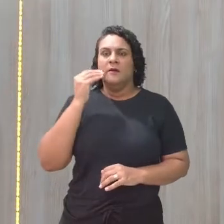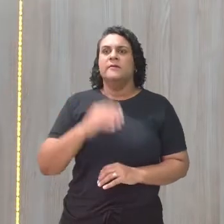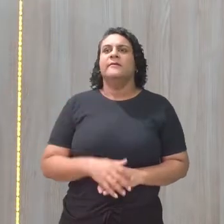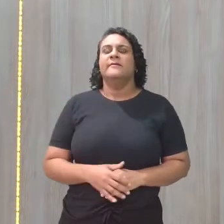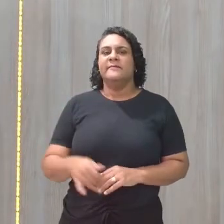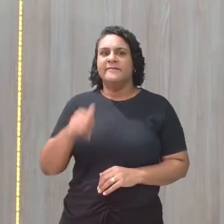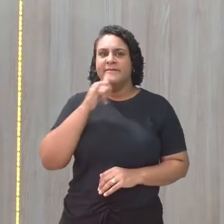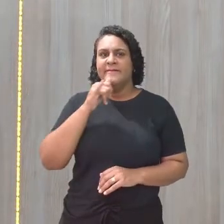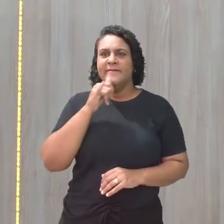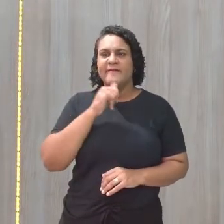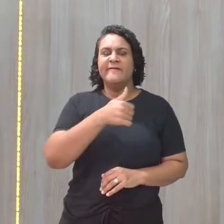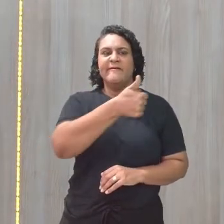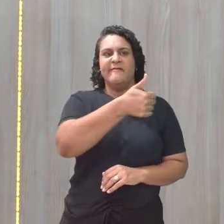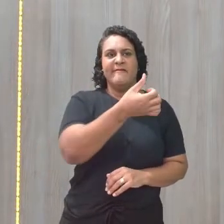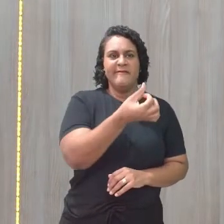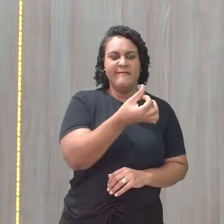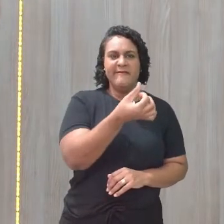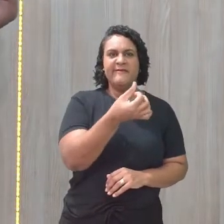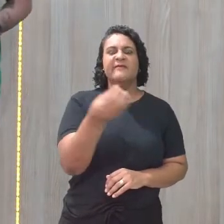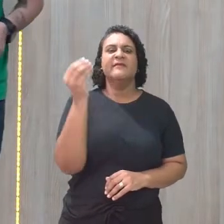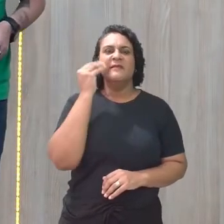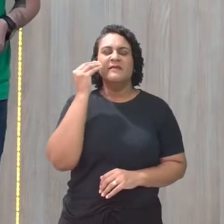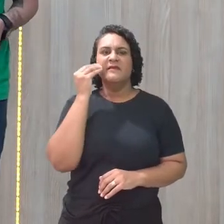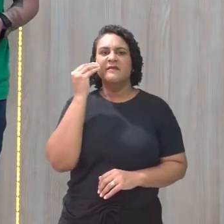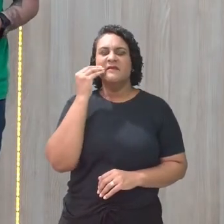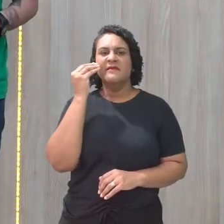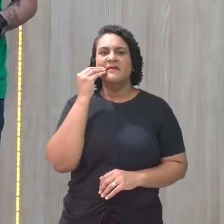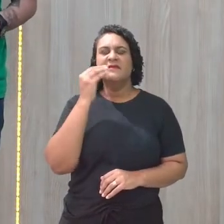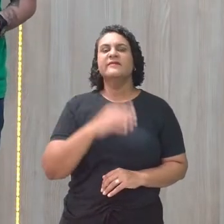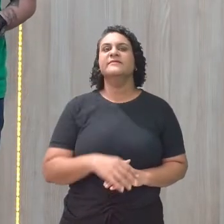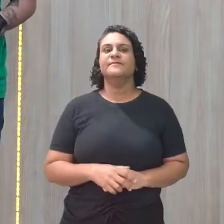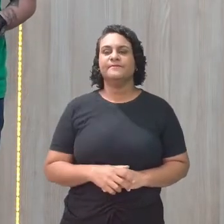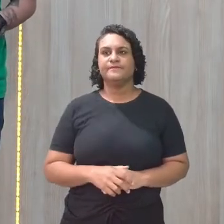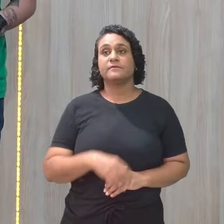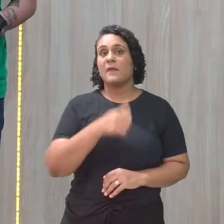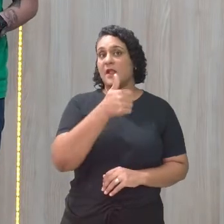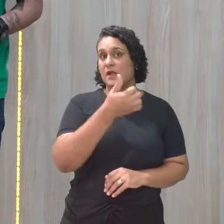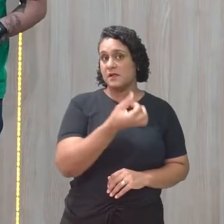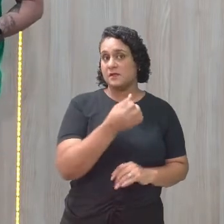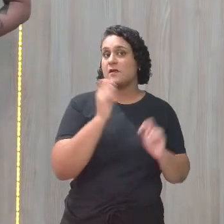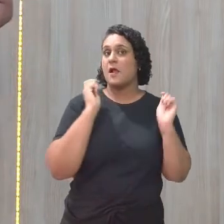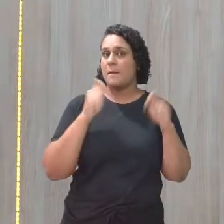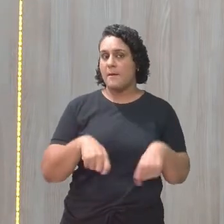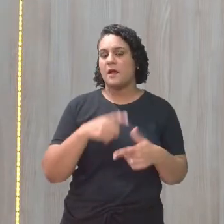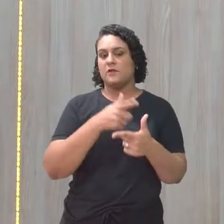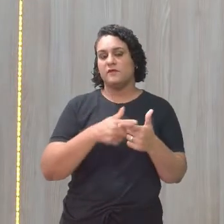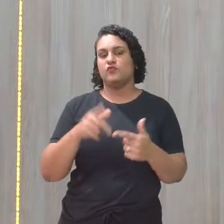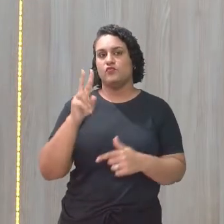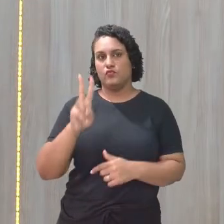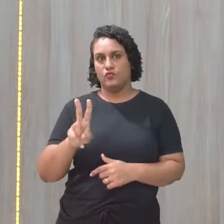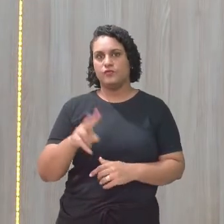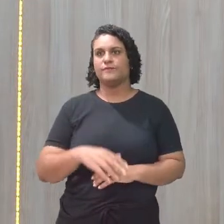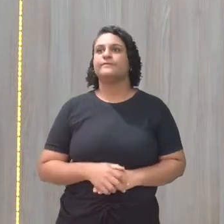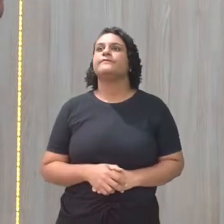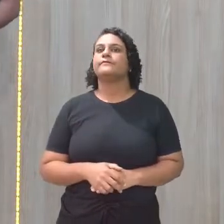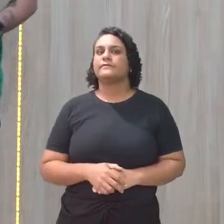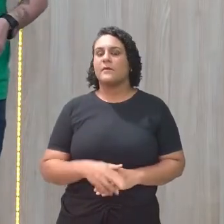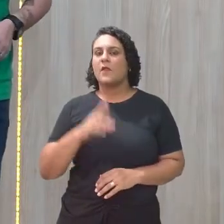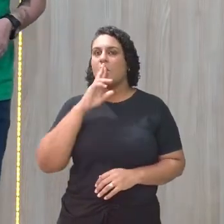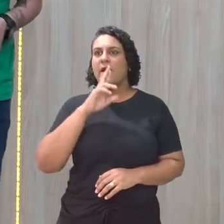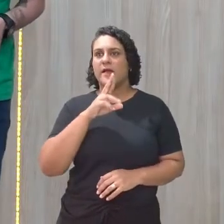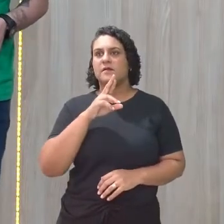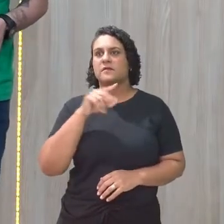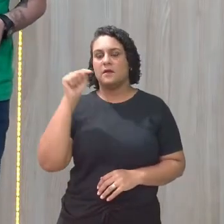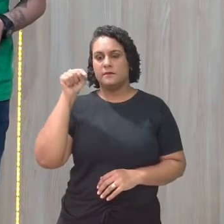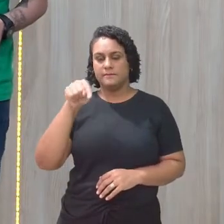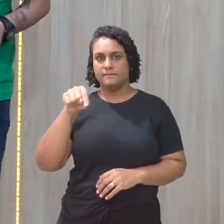por exemplo, 16, vou tentar pelo número 2. 16 dá para dividir pelo número 2, eu coloco o resultado